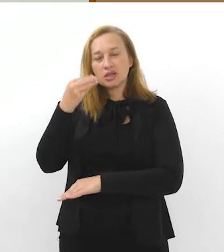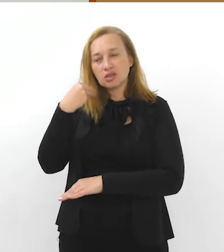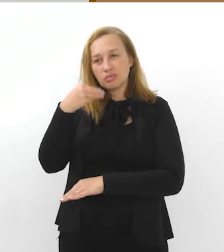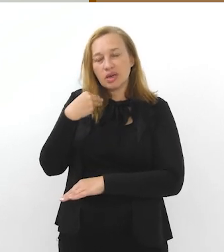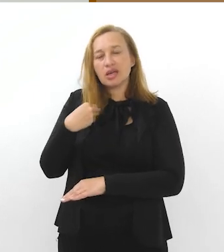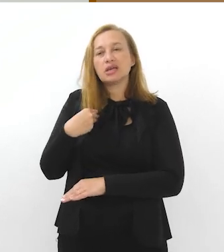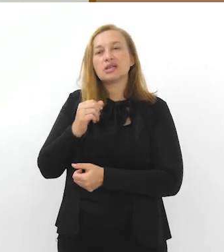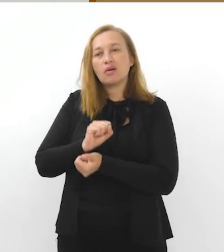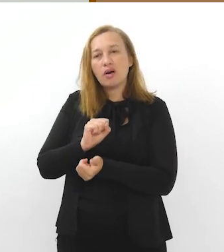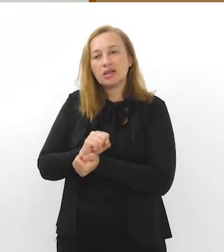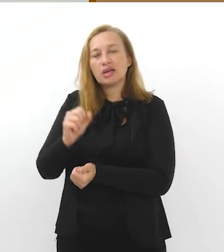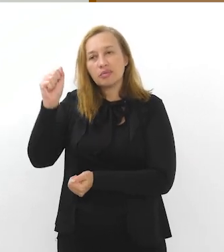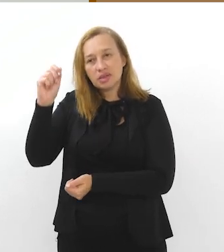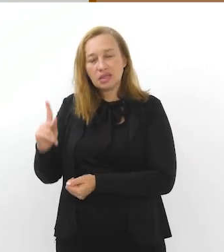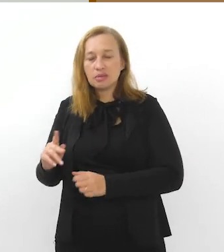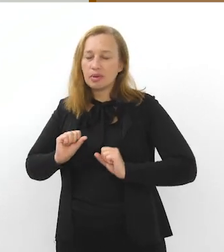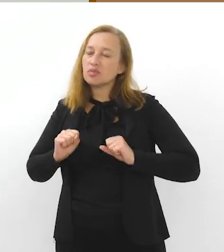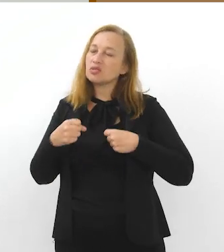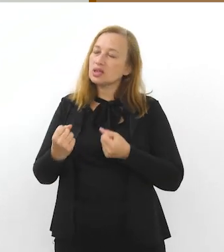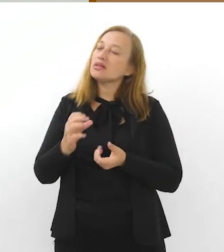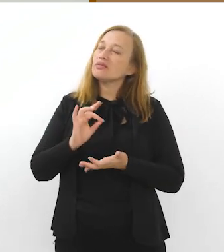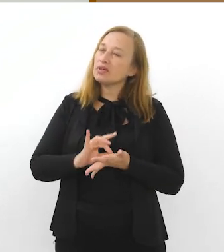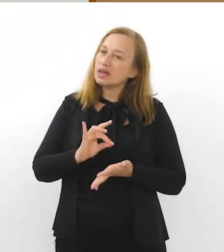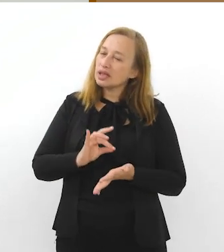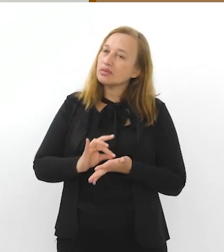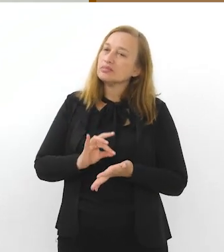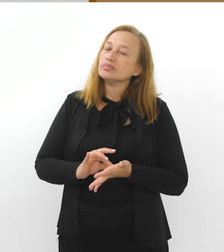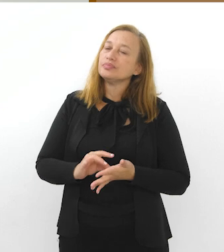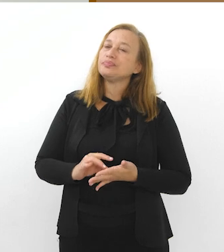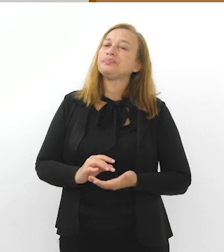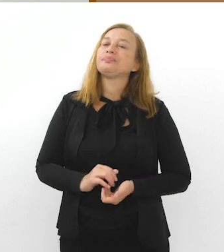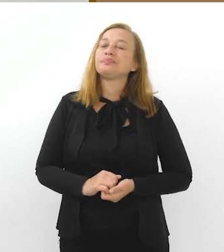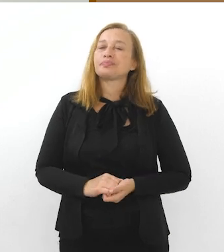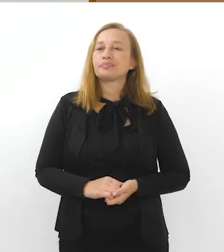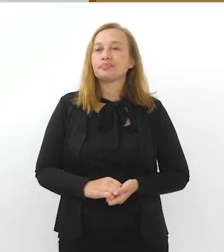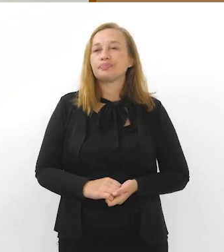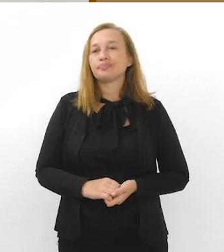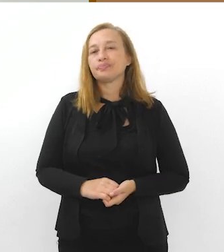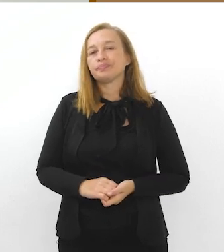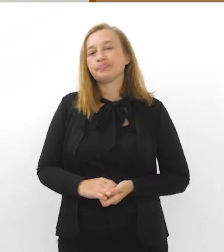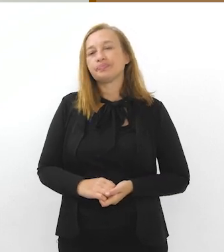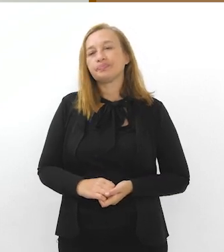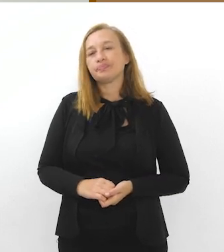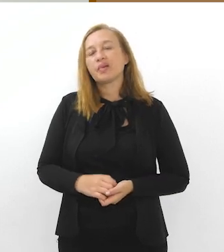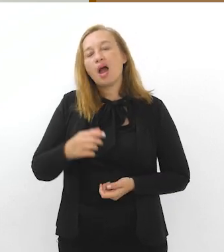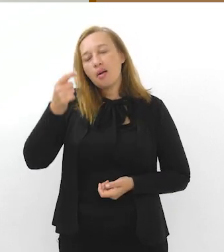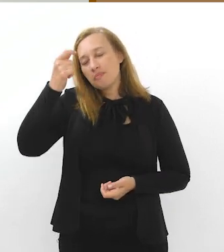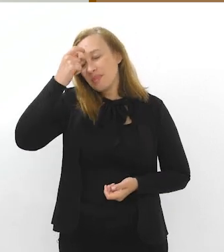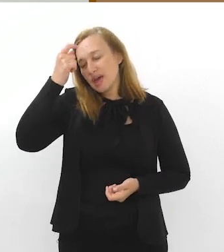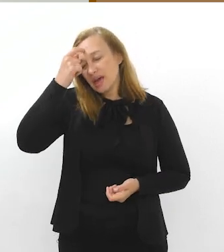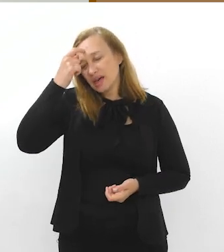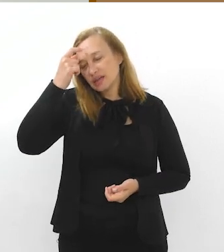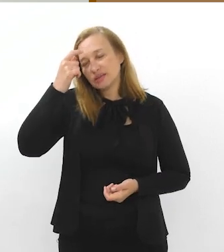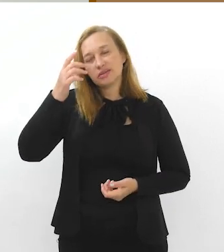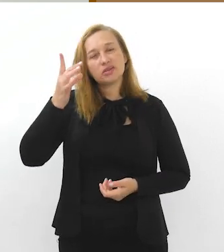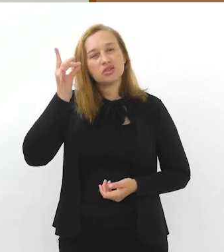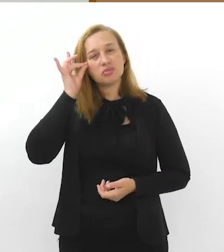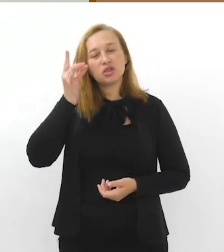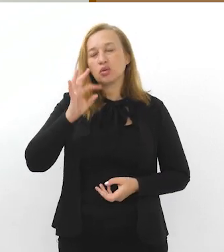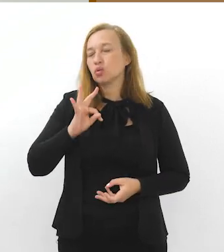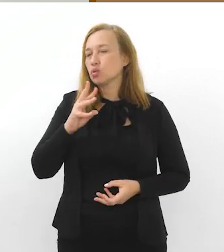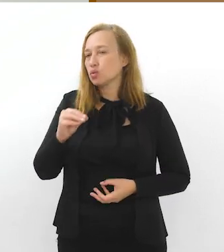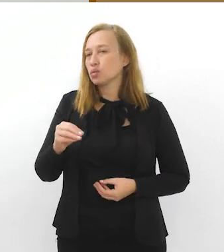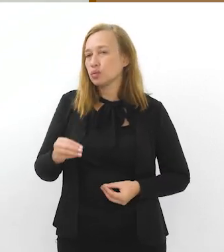esperei a minha aposentadoria para eu me dedicar mesmo, de corpo e alma, né? De mente, de